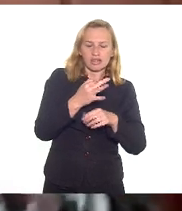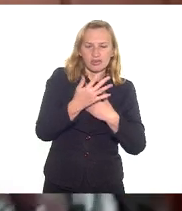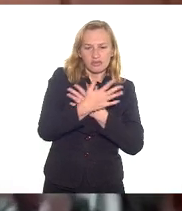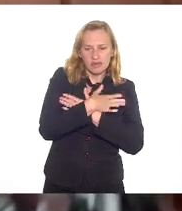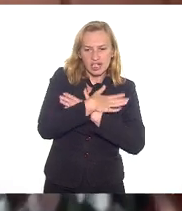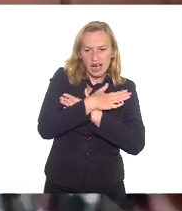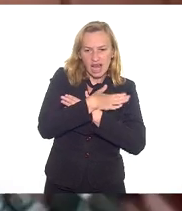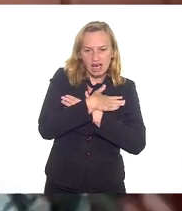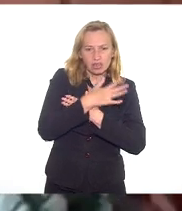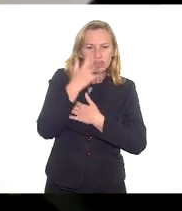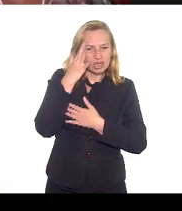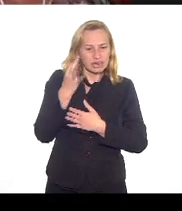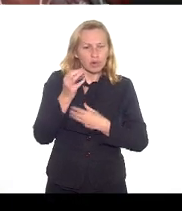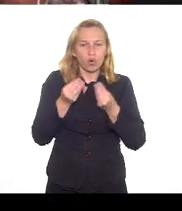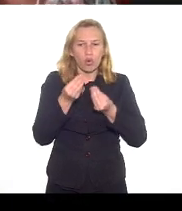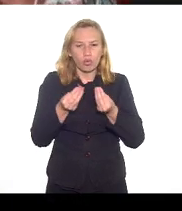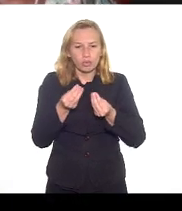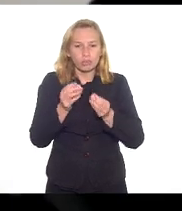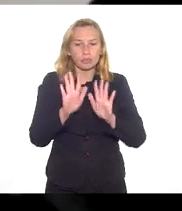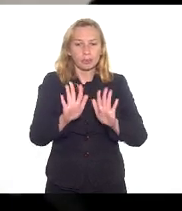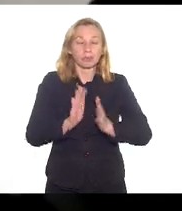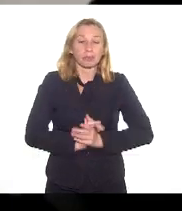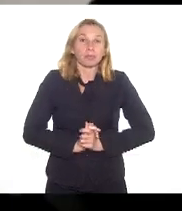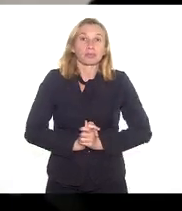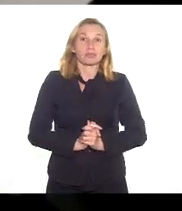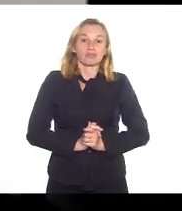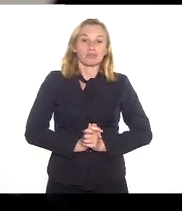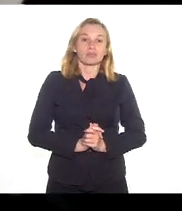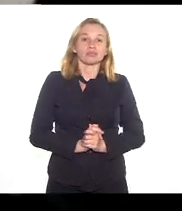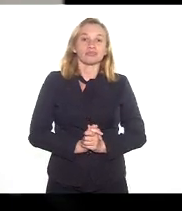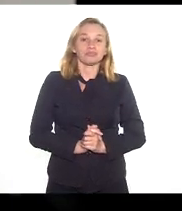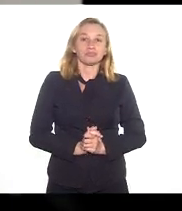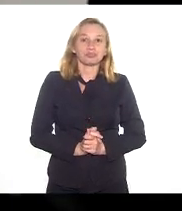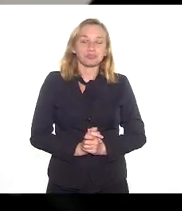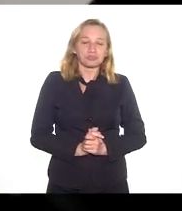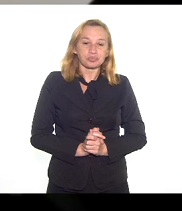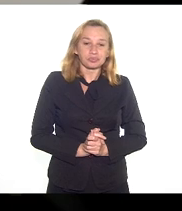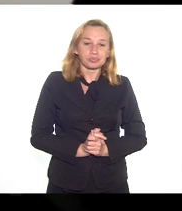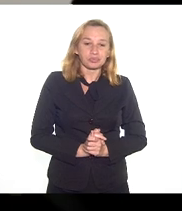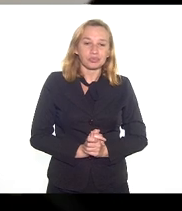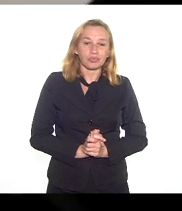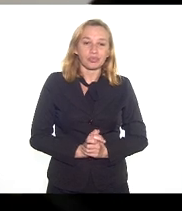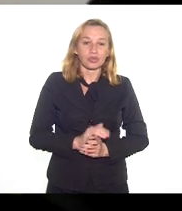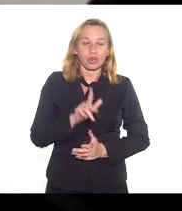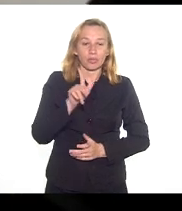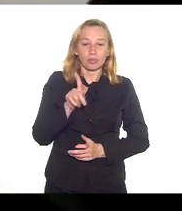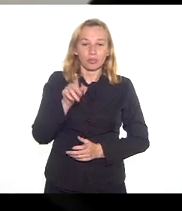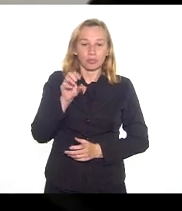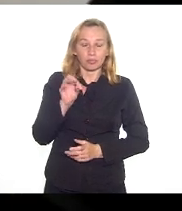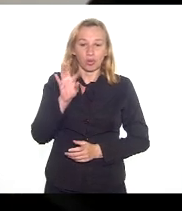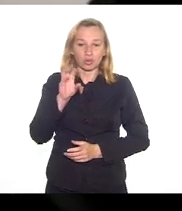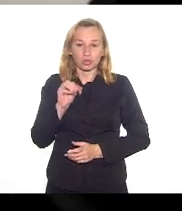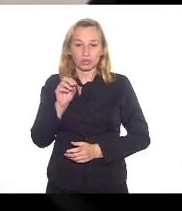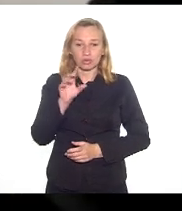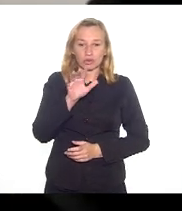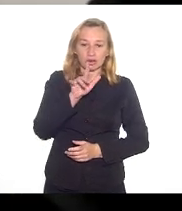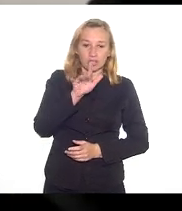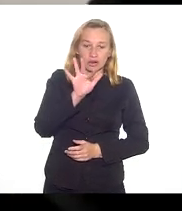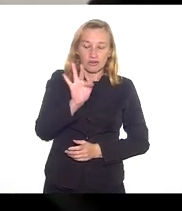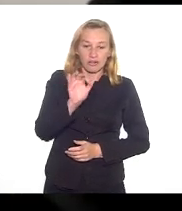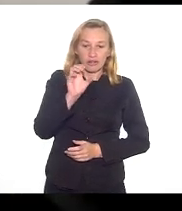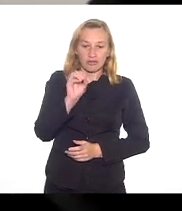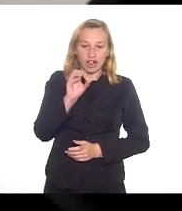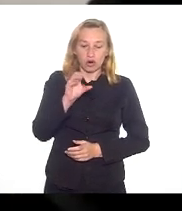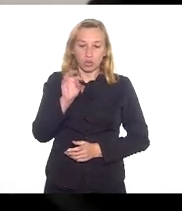ficou essa nós demanda. Nós vamos fazer ponto facultativo no dia 4.